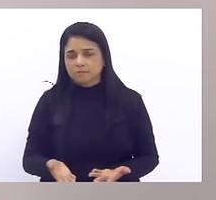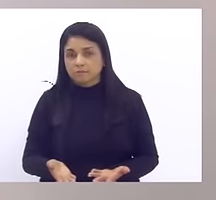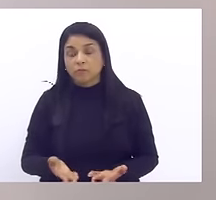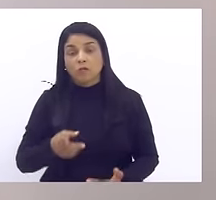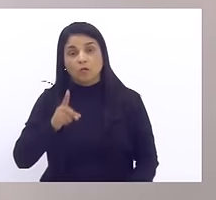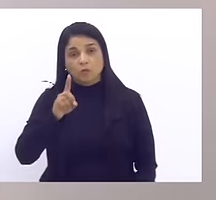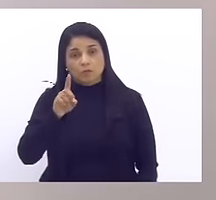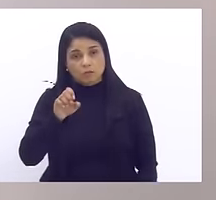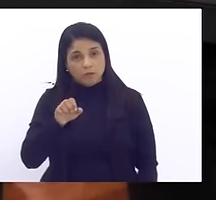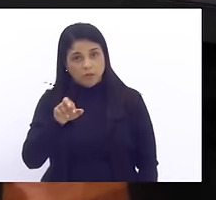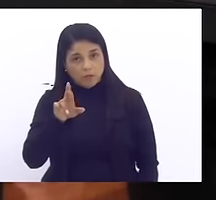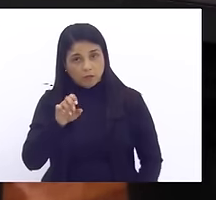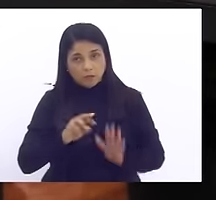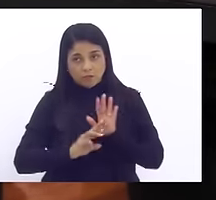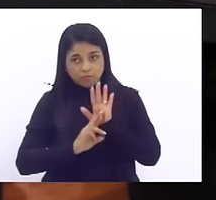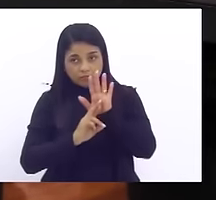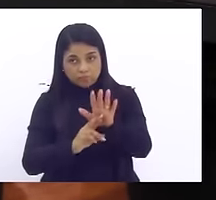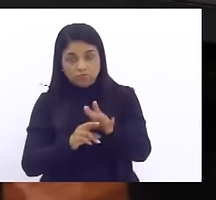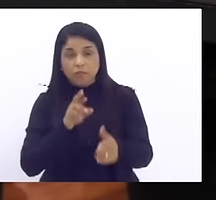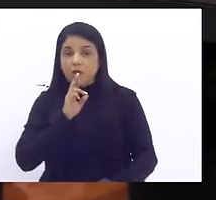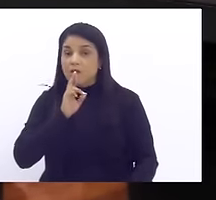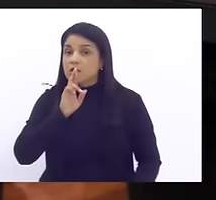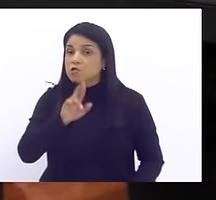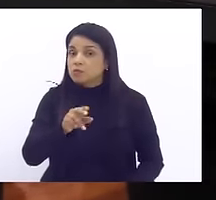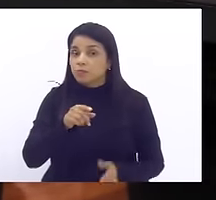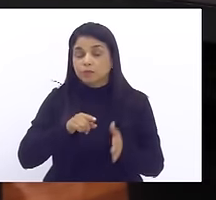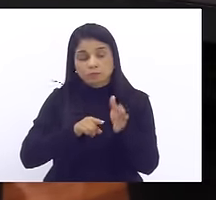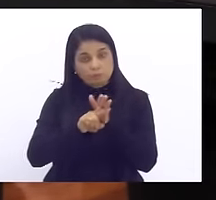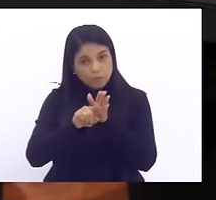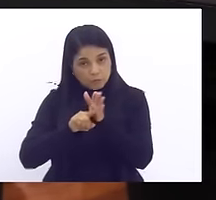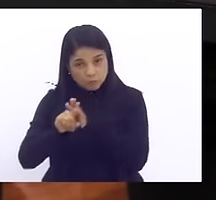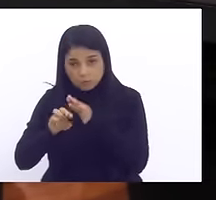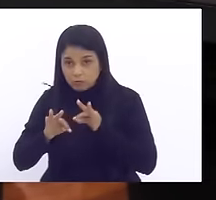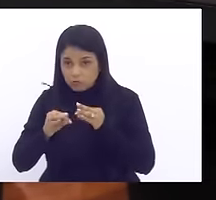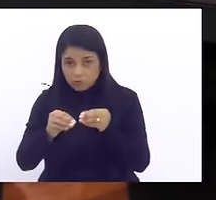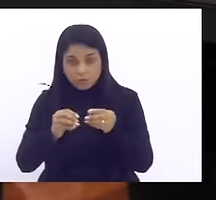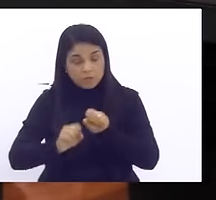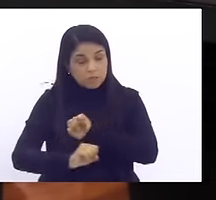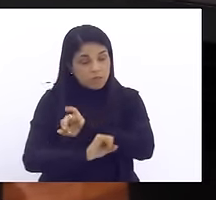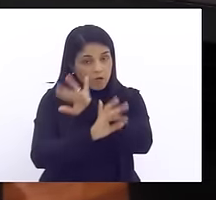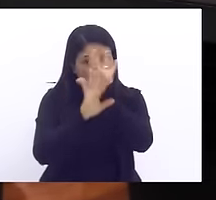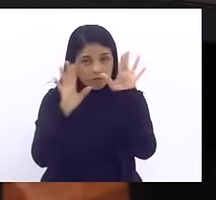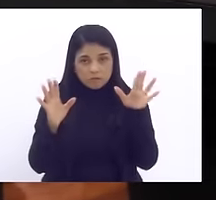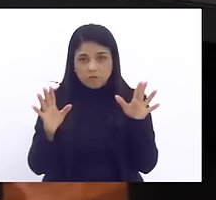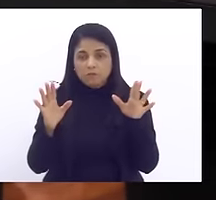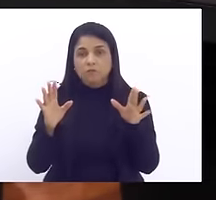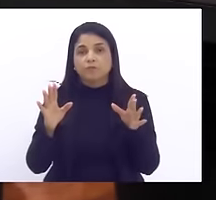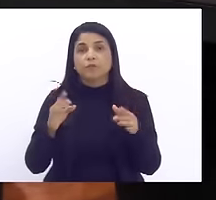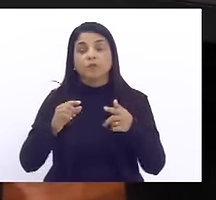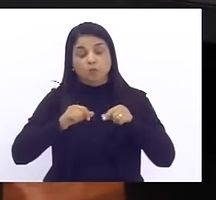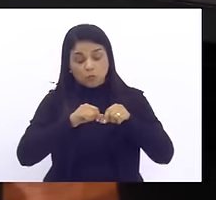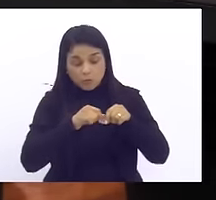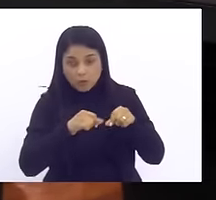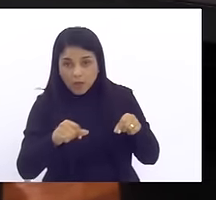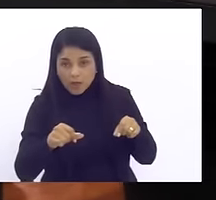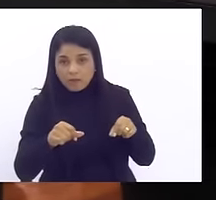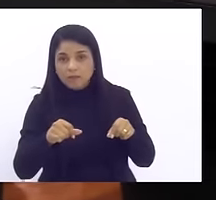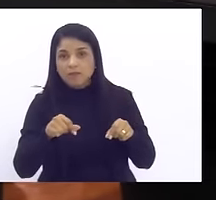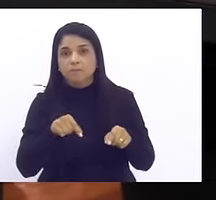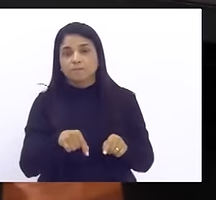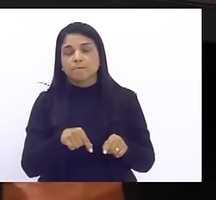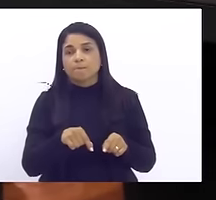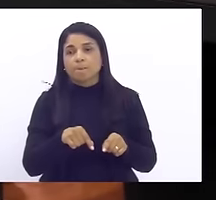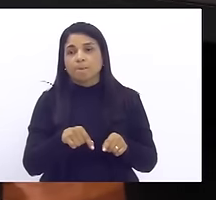aqui presente você faz presente e vai responder todas as questões que tiveram Só se não tiver apenas para esclarecer com relação a questão do lacre Isso é uma questão